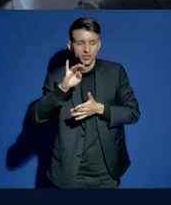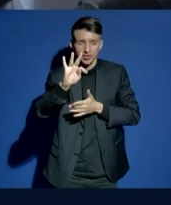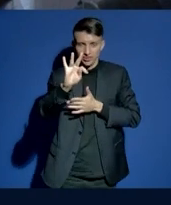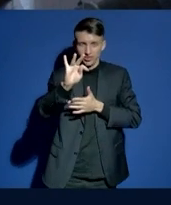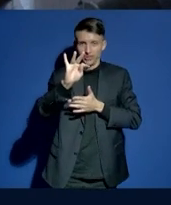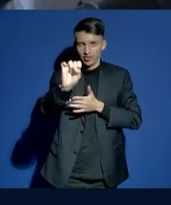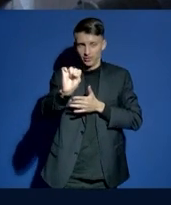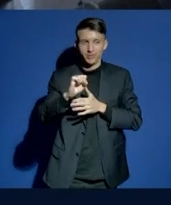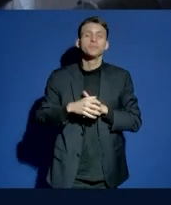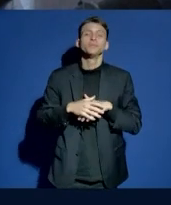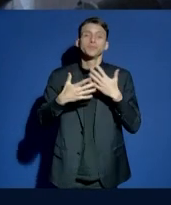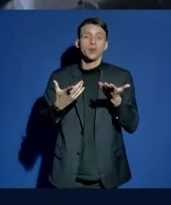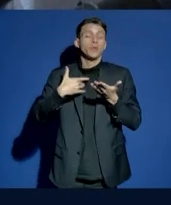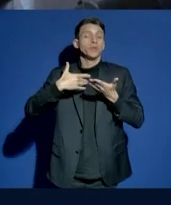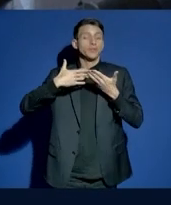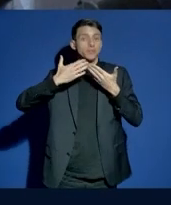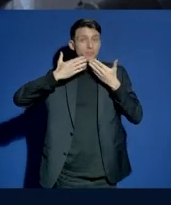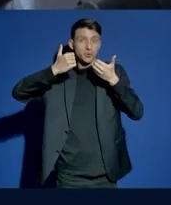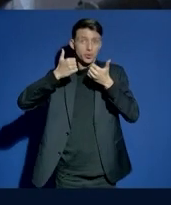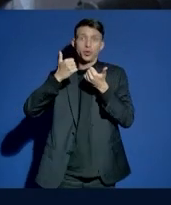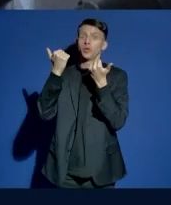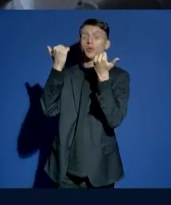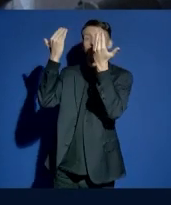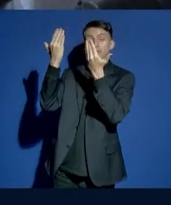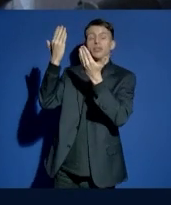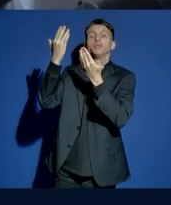piores preços que existem no mercado internacional.